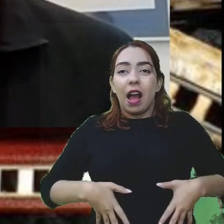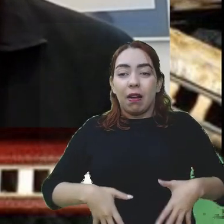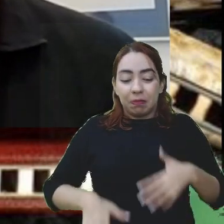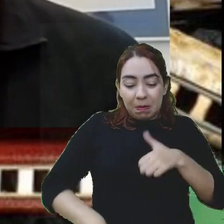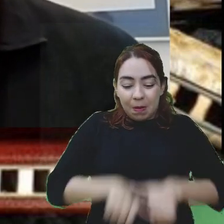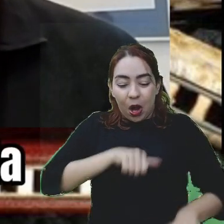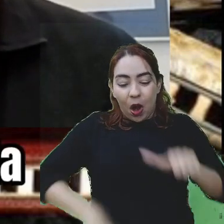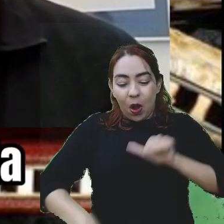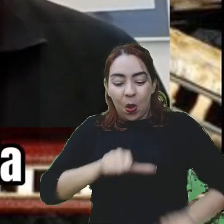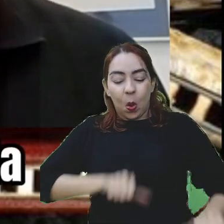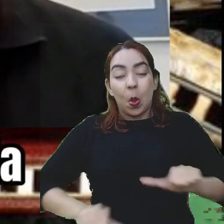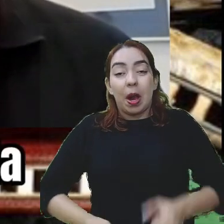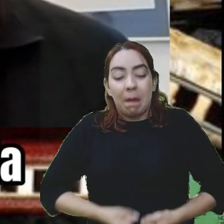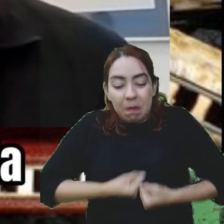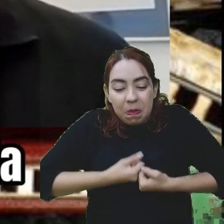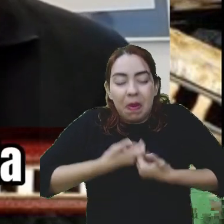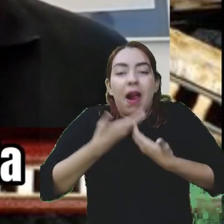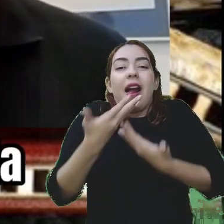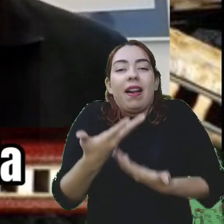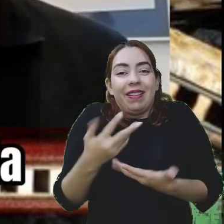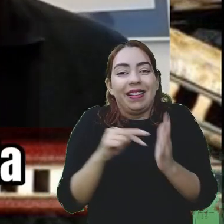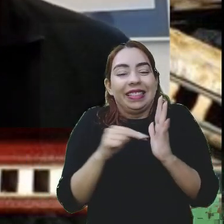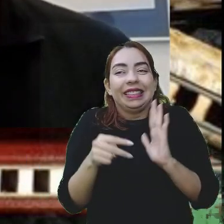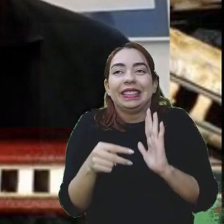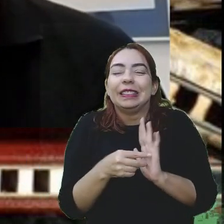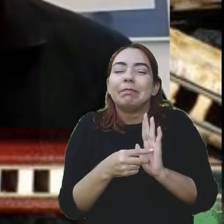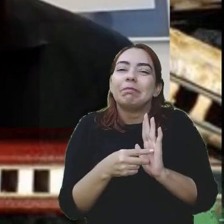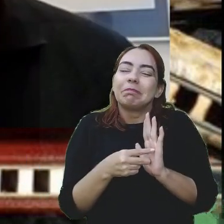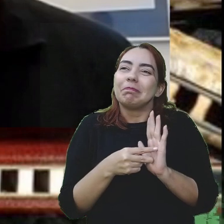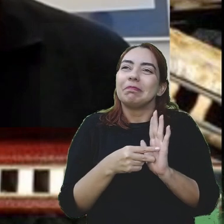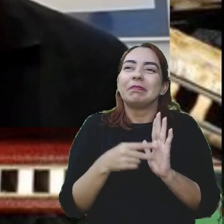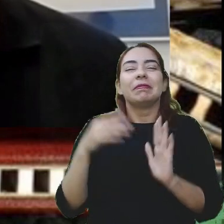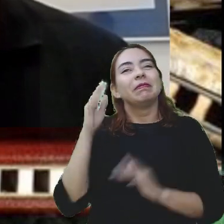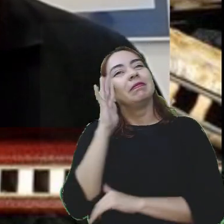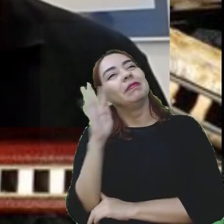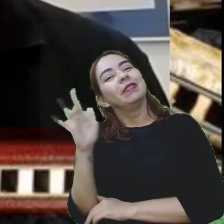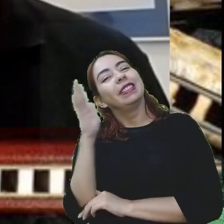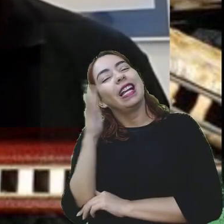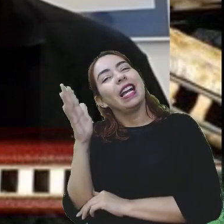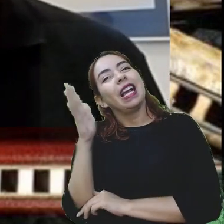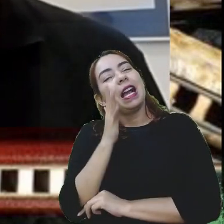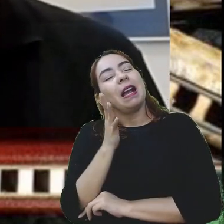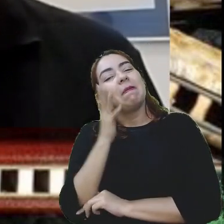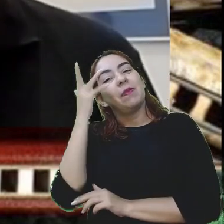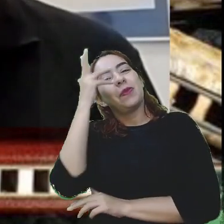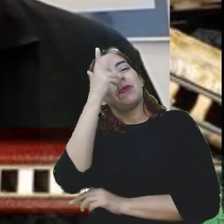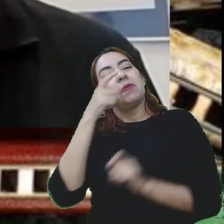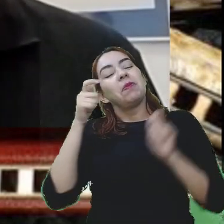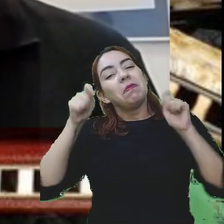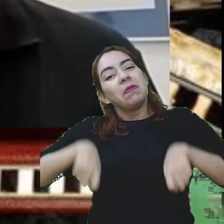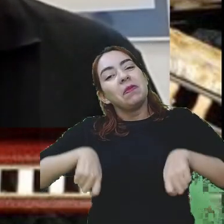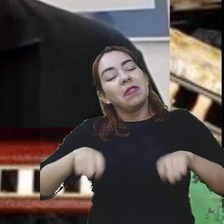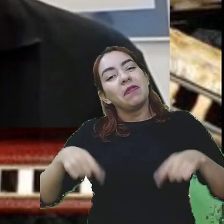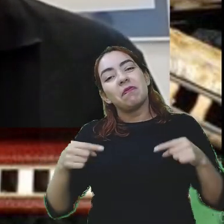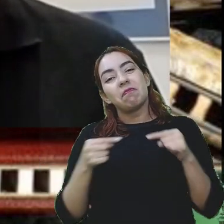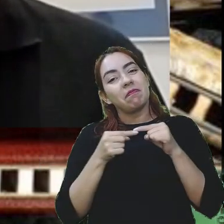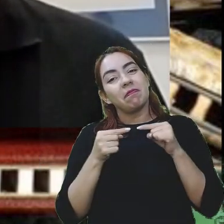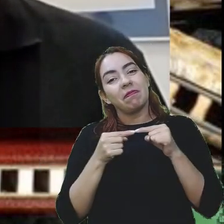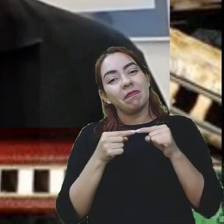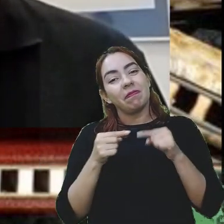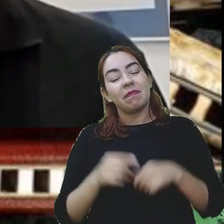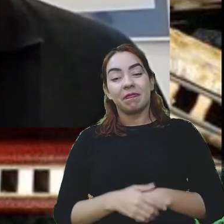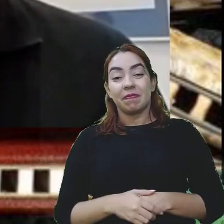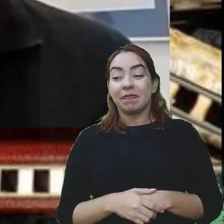isso é uma alusão que é muito bonita, que só o nosso instrumento possibilita.